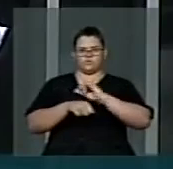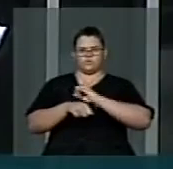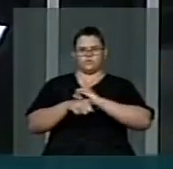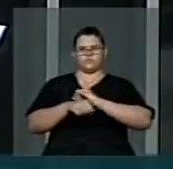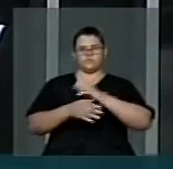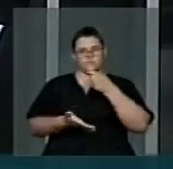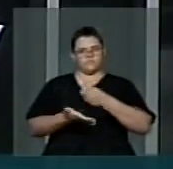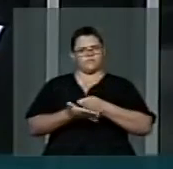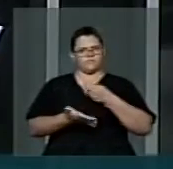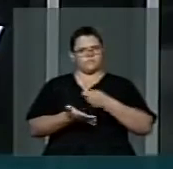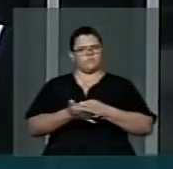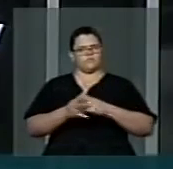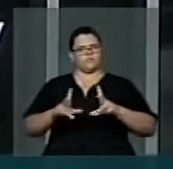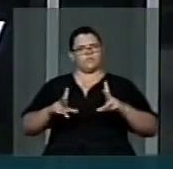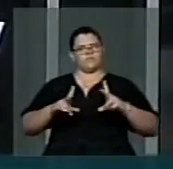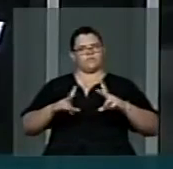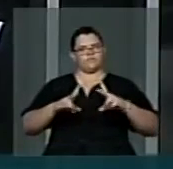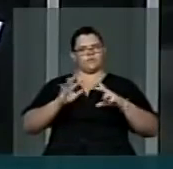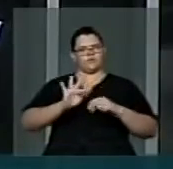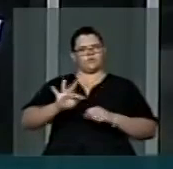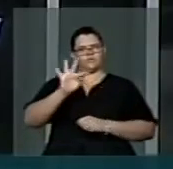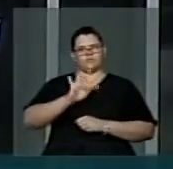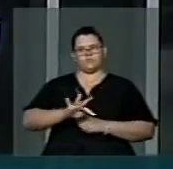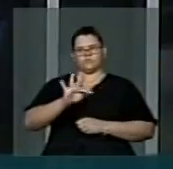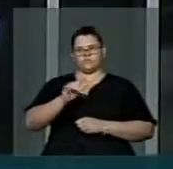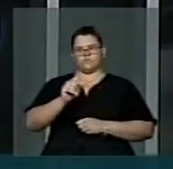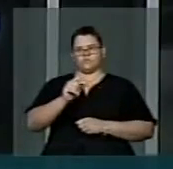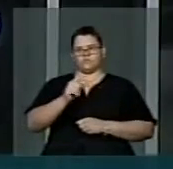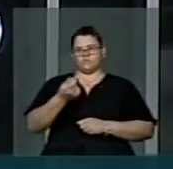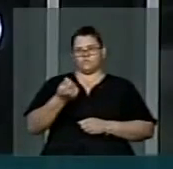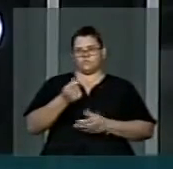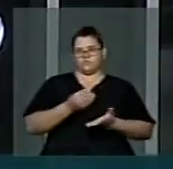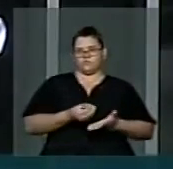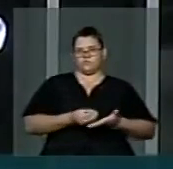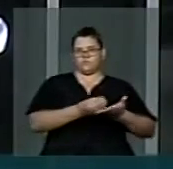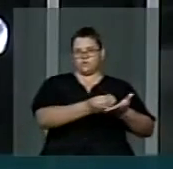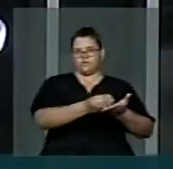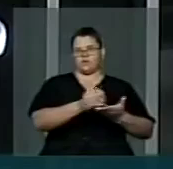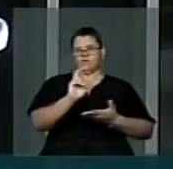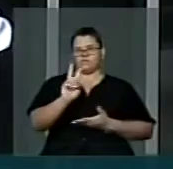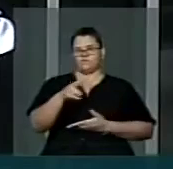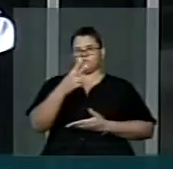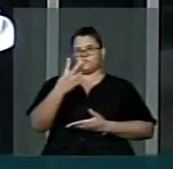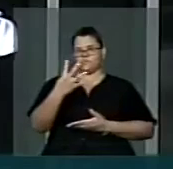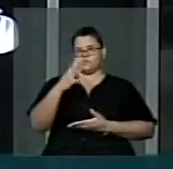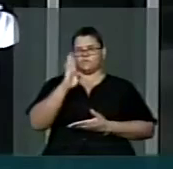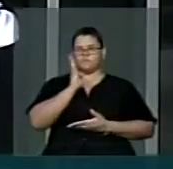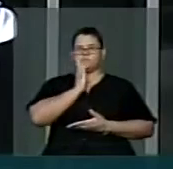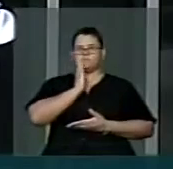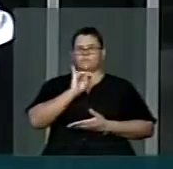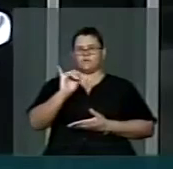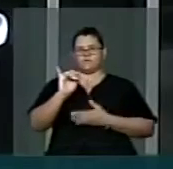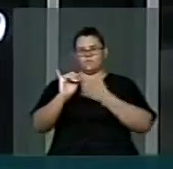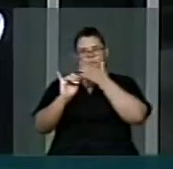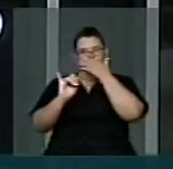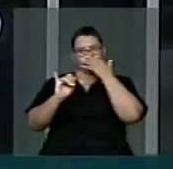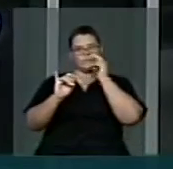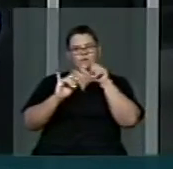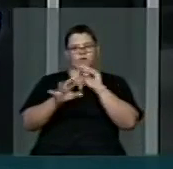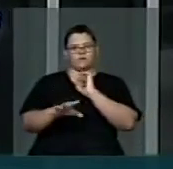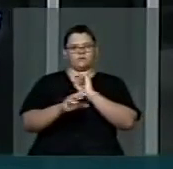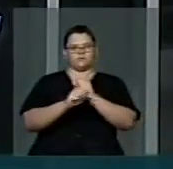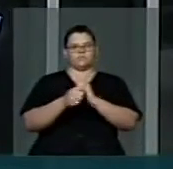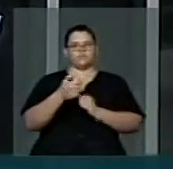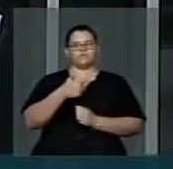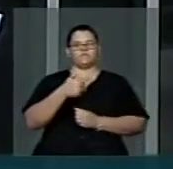ensino privado, gera cifras na casa dos 2,4 bilhões, que foi a soma das 27